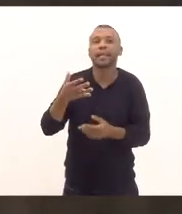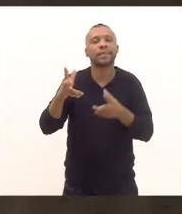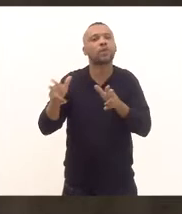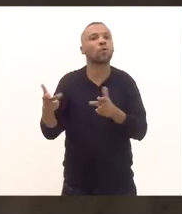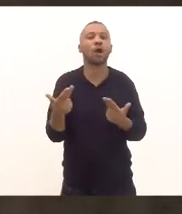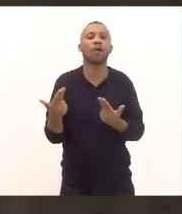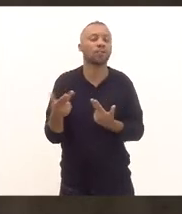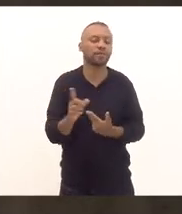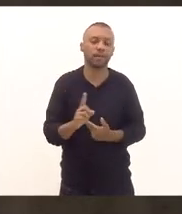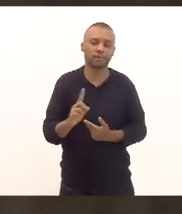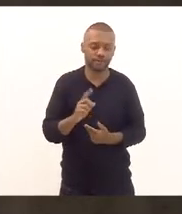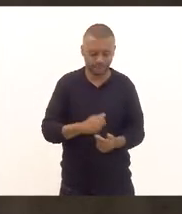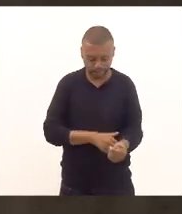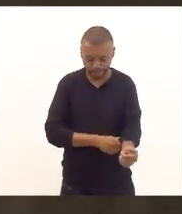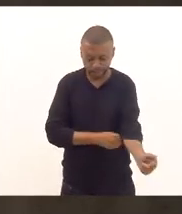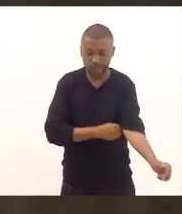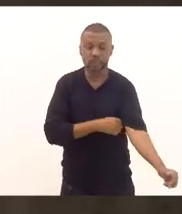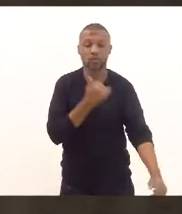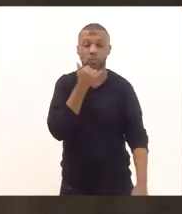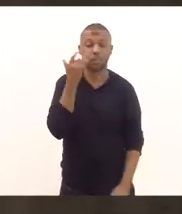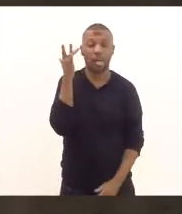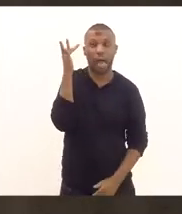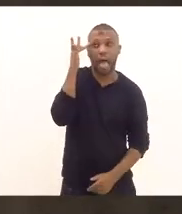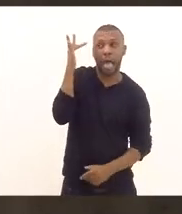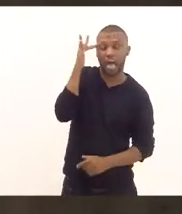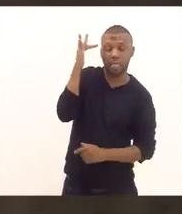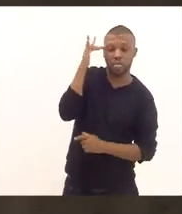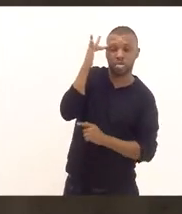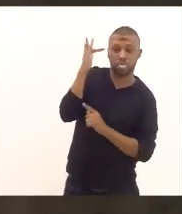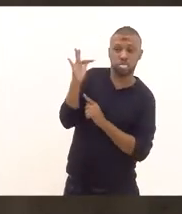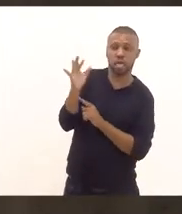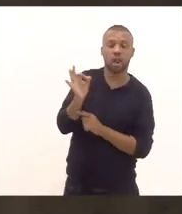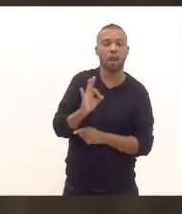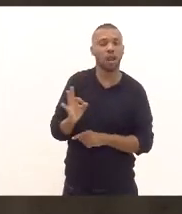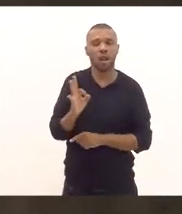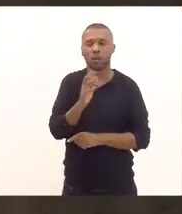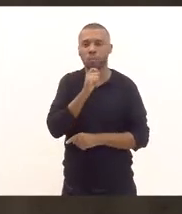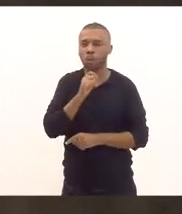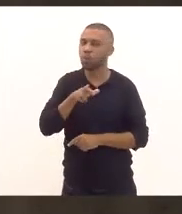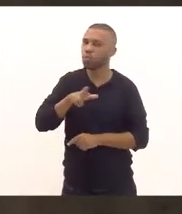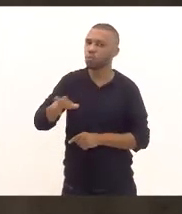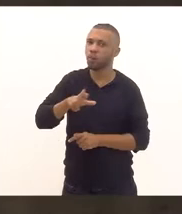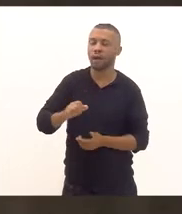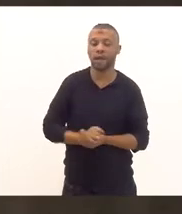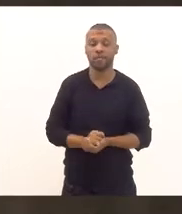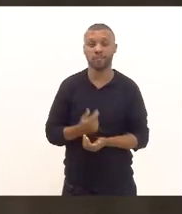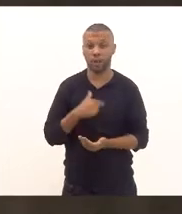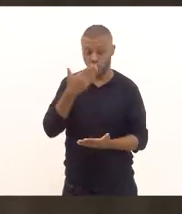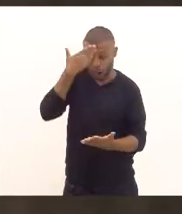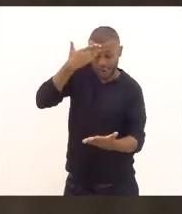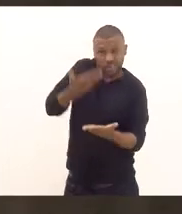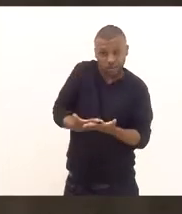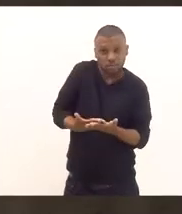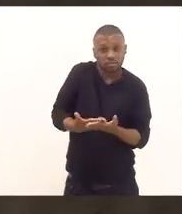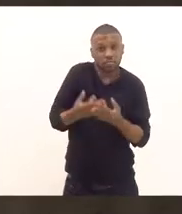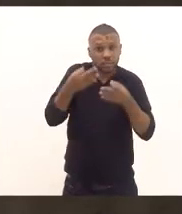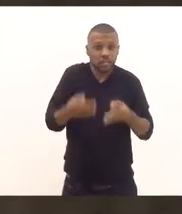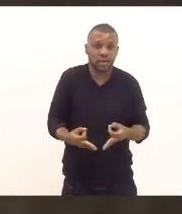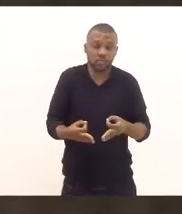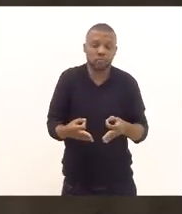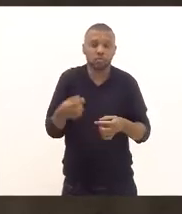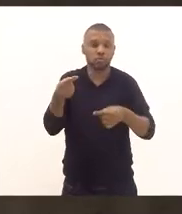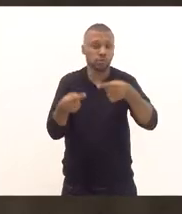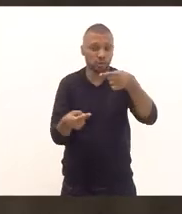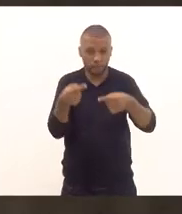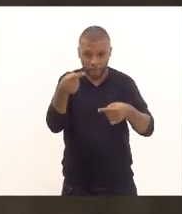acho não não é achismo nem Astrologia na brincadeira eu creio que sempre um debate